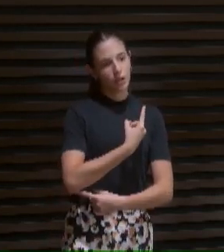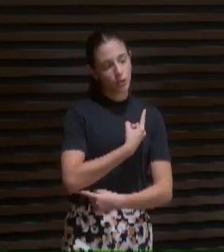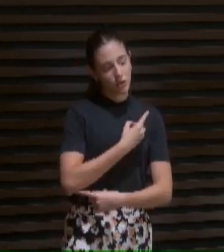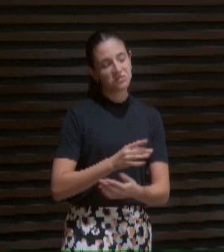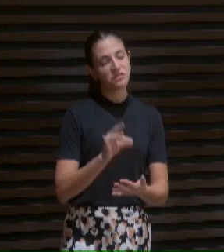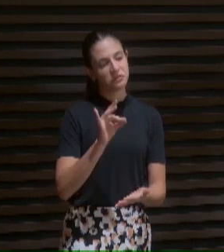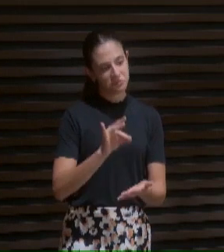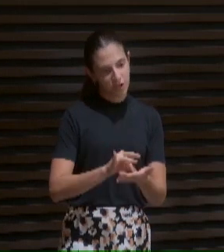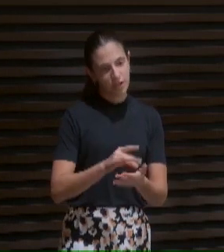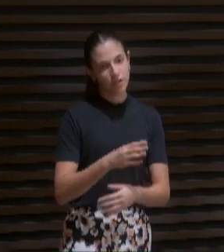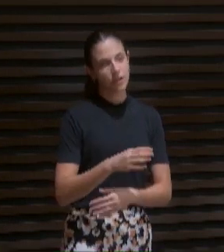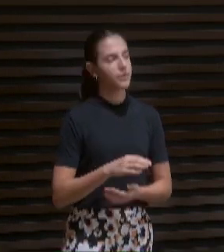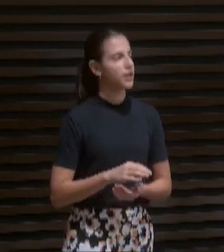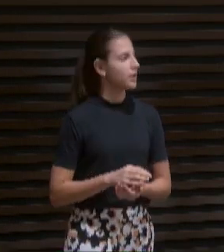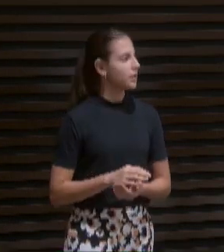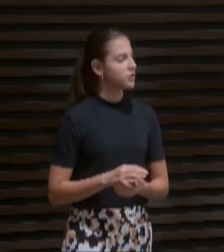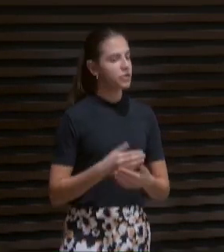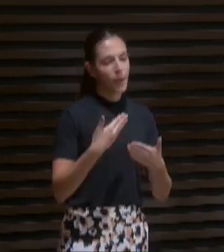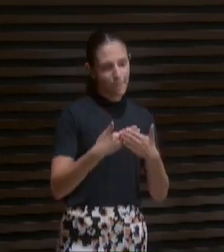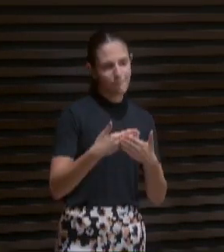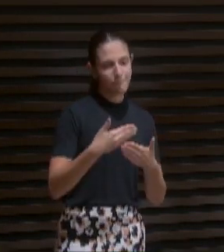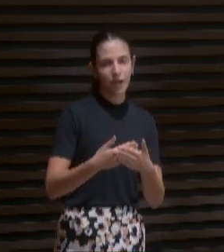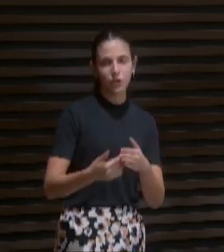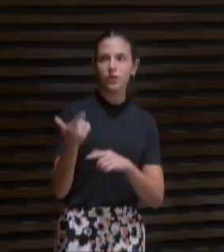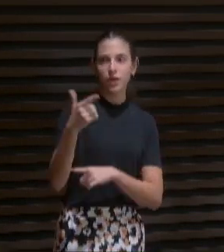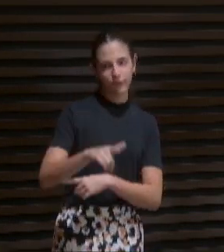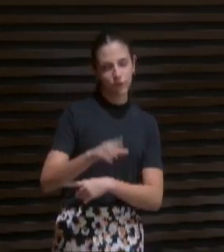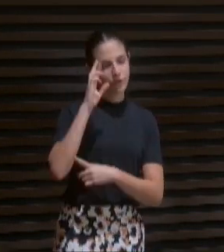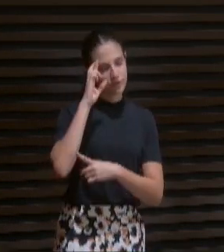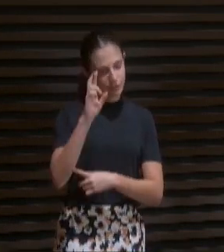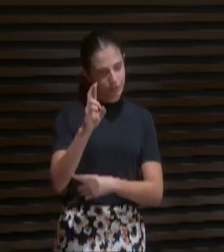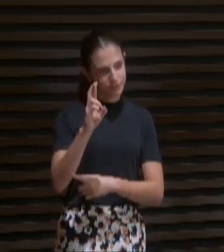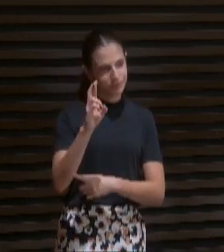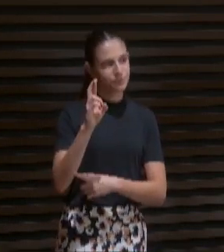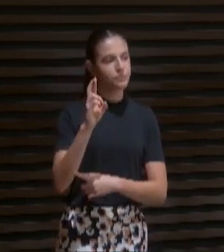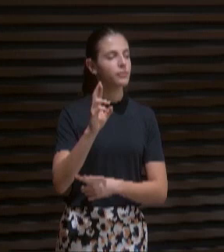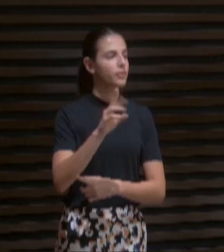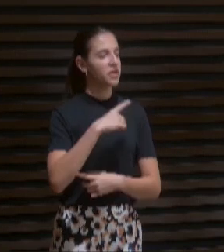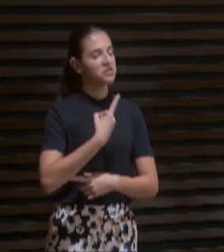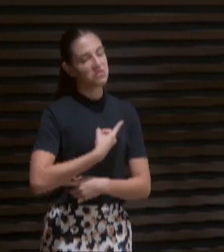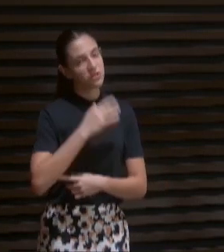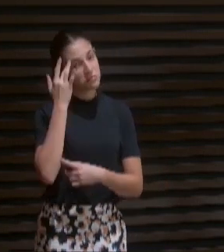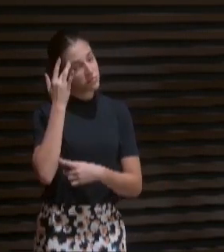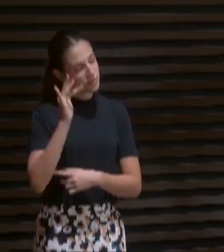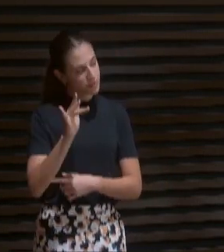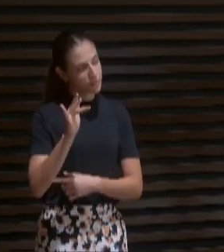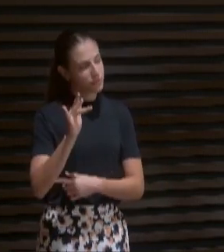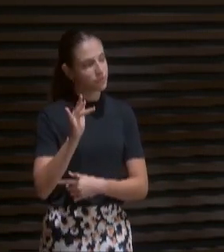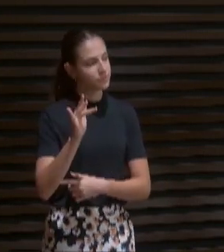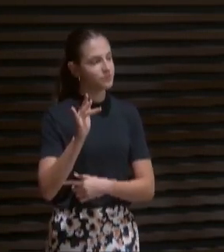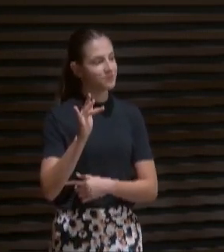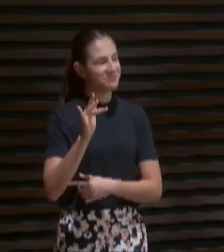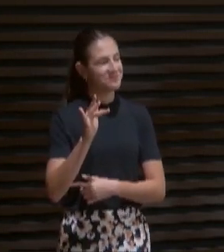fato muito próximo da vinda do Senhor. A gente não sabe